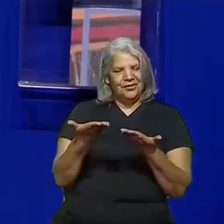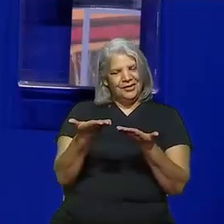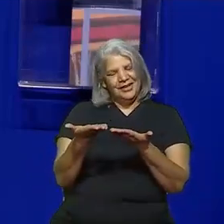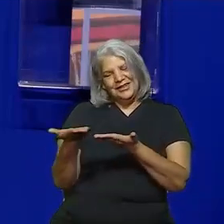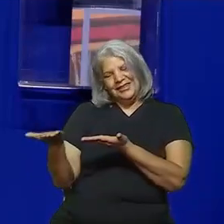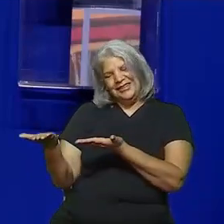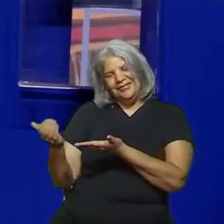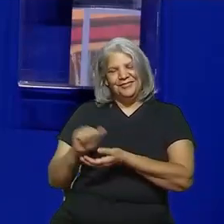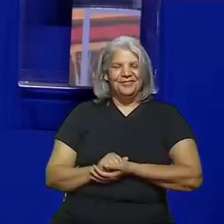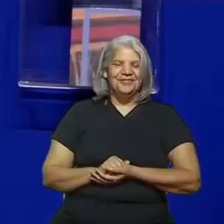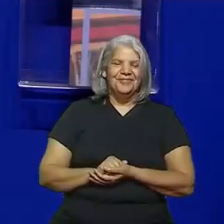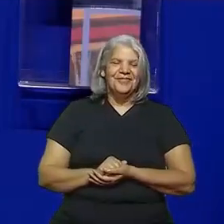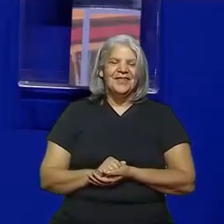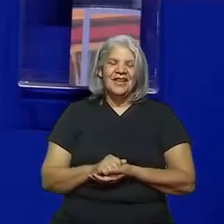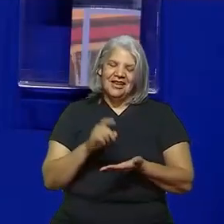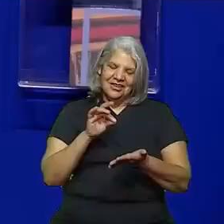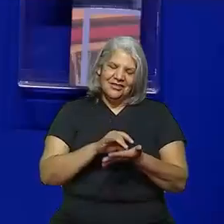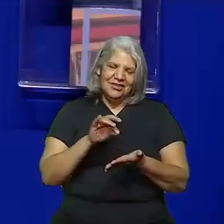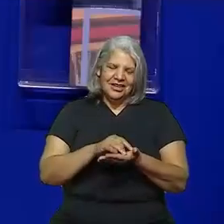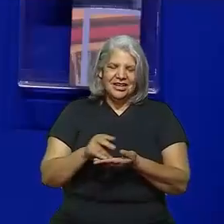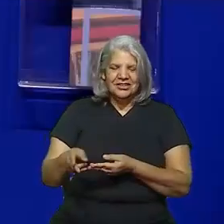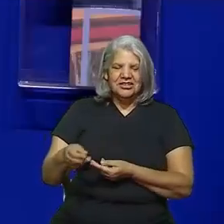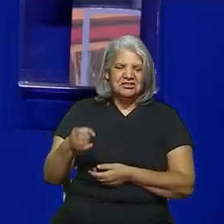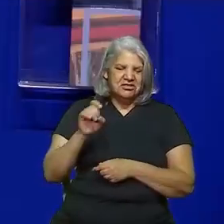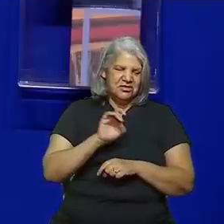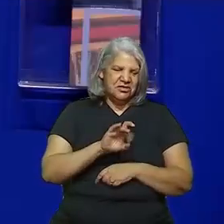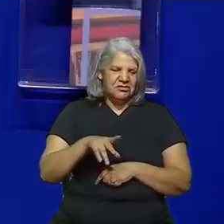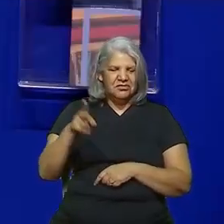aqui ao meu lado. É, na verdade, uma memória.